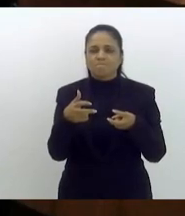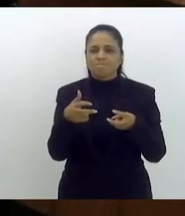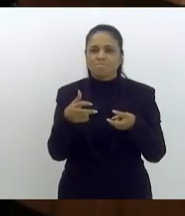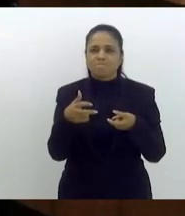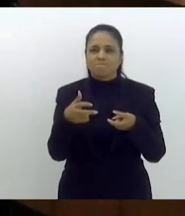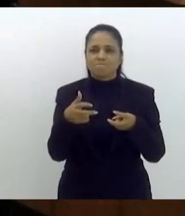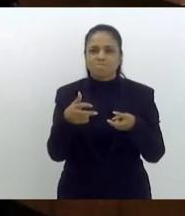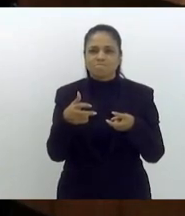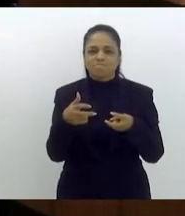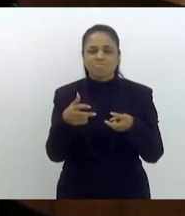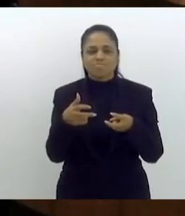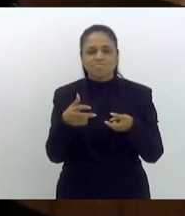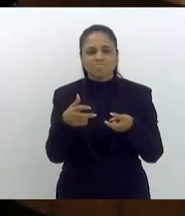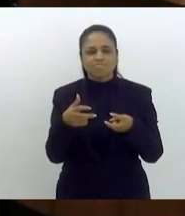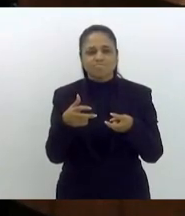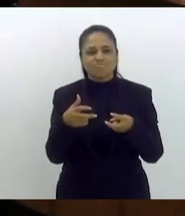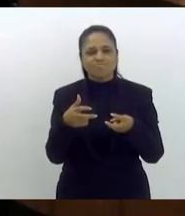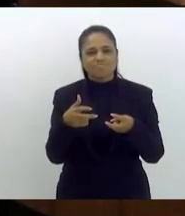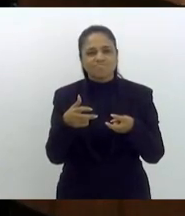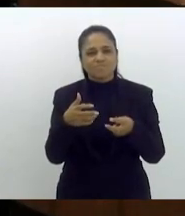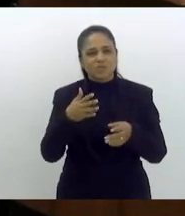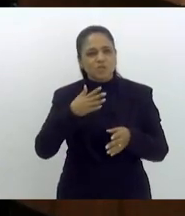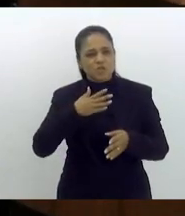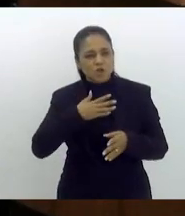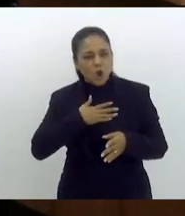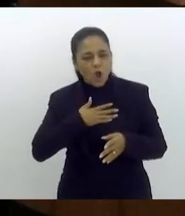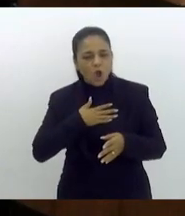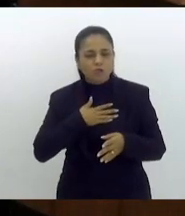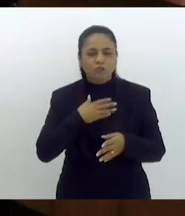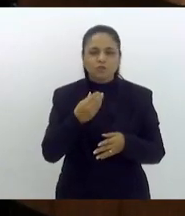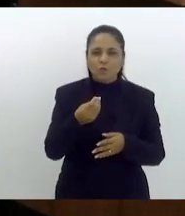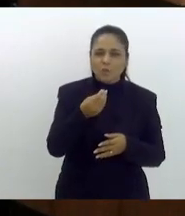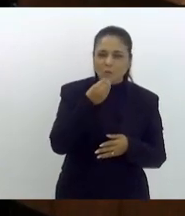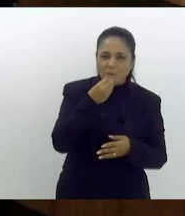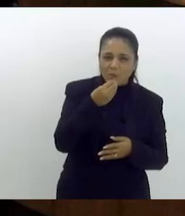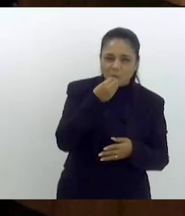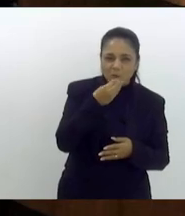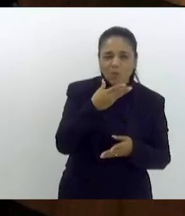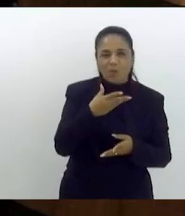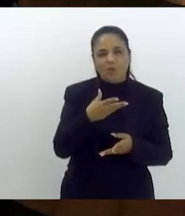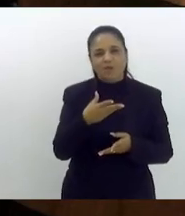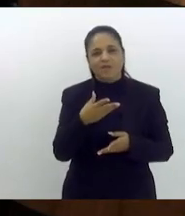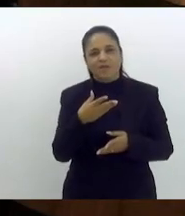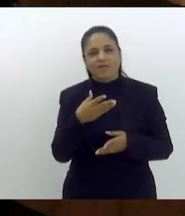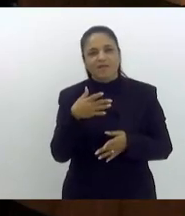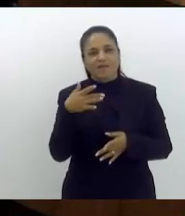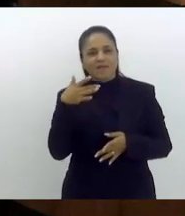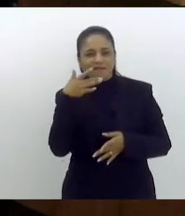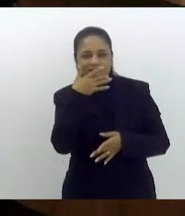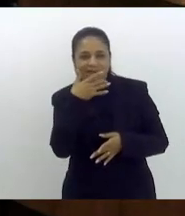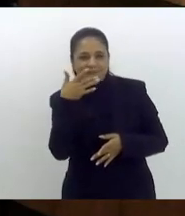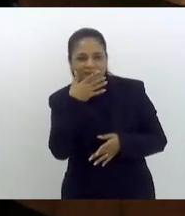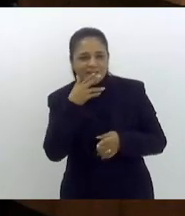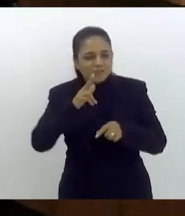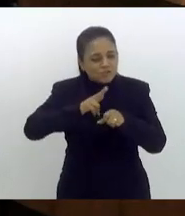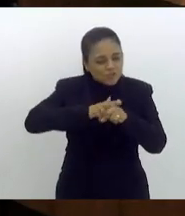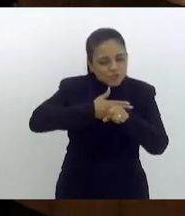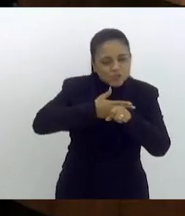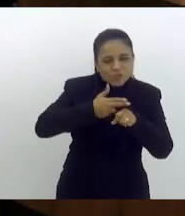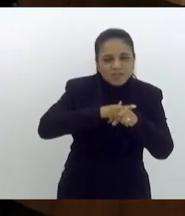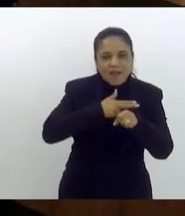mal por pouco tempo aqueles que gostam de comer hambúrguer aqueles que gostam de degustar tem um chocolate